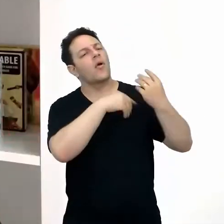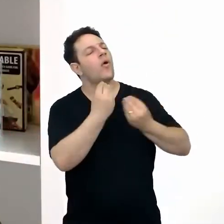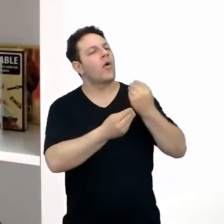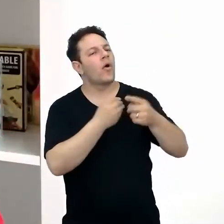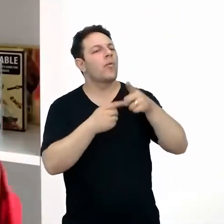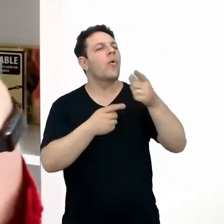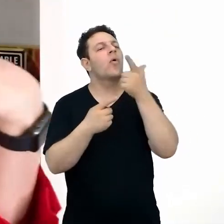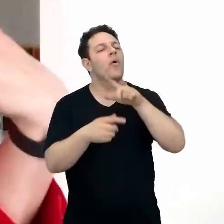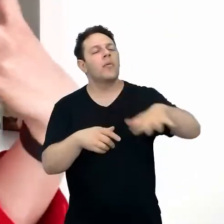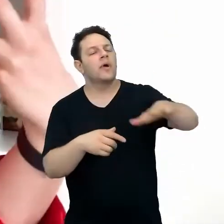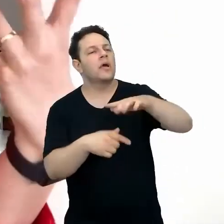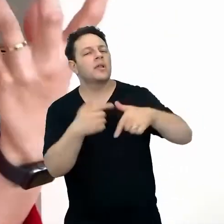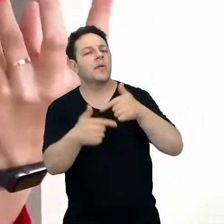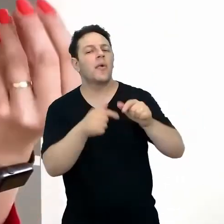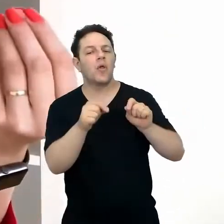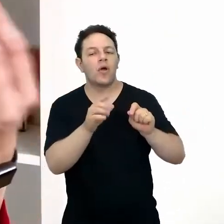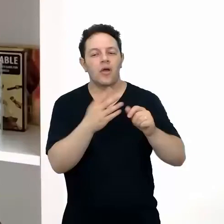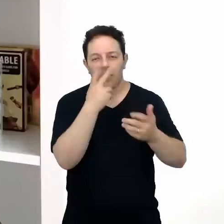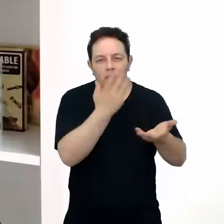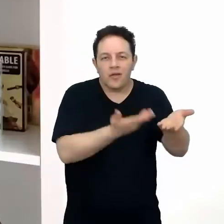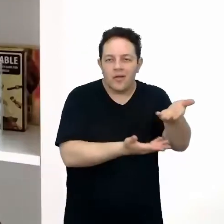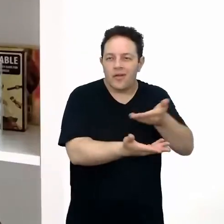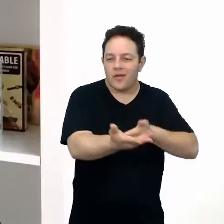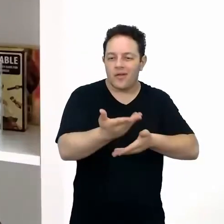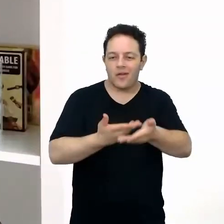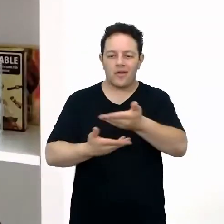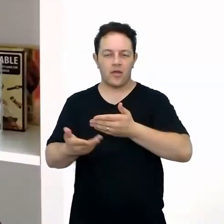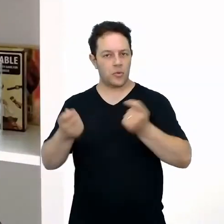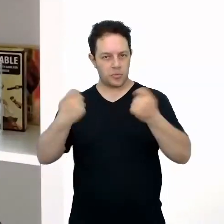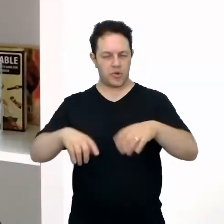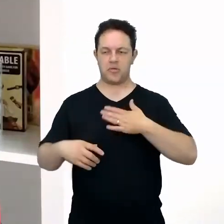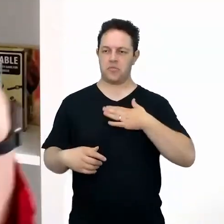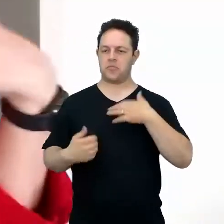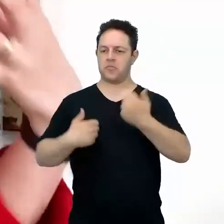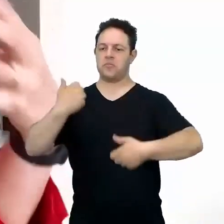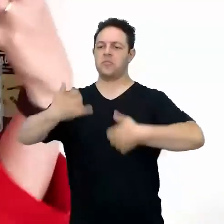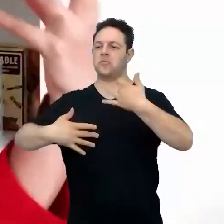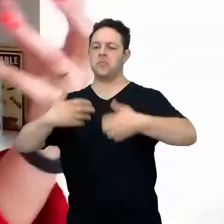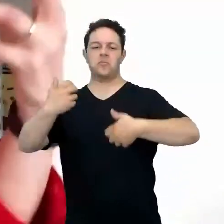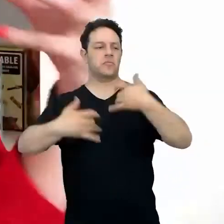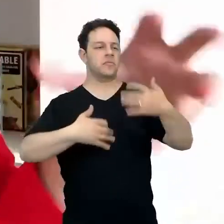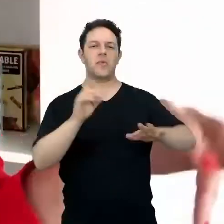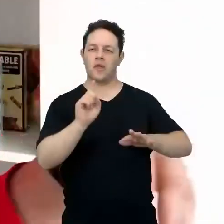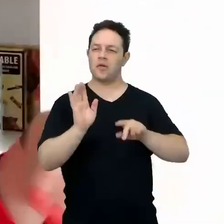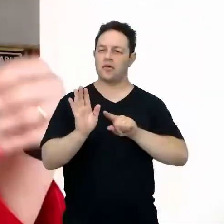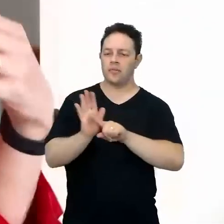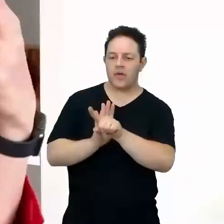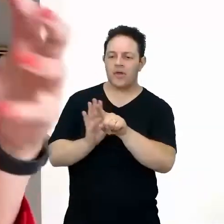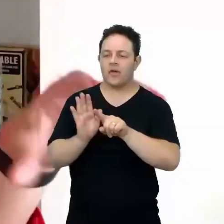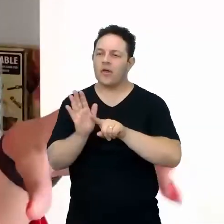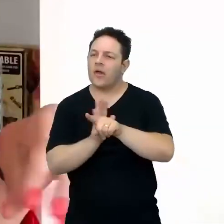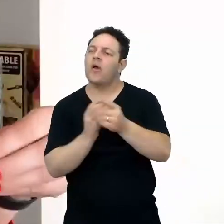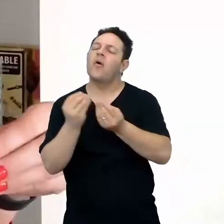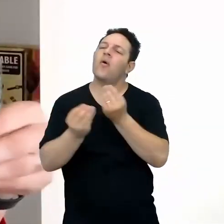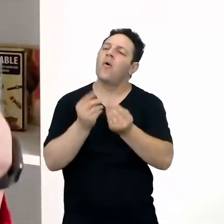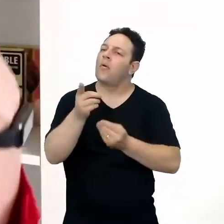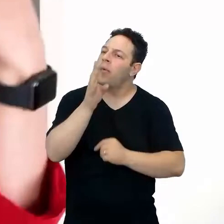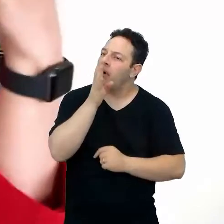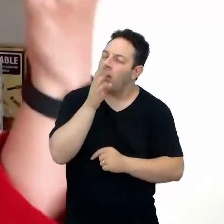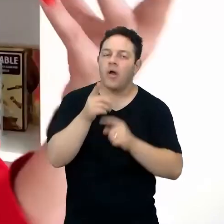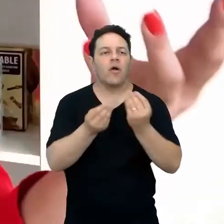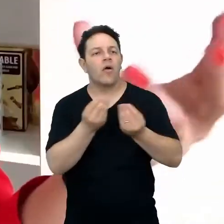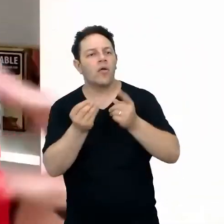área dela. Basicamente, você vai se relacionar, não precisa ser falando de você, mas fazendo perguntas, se interessando,